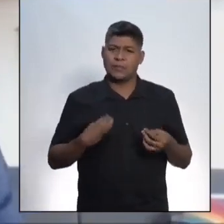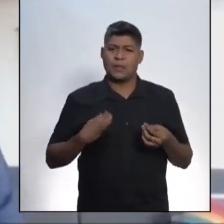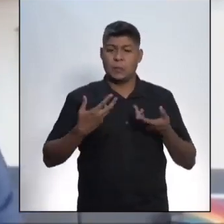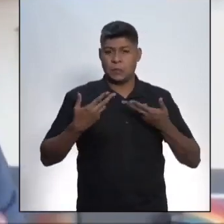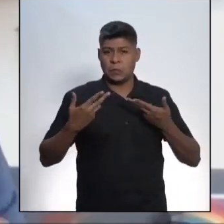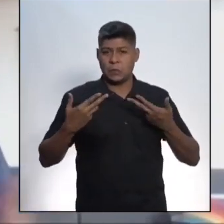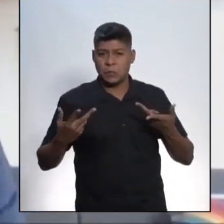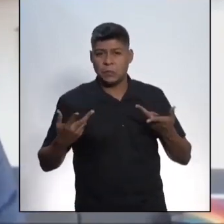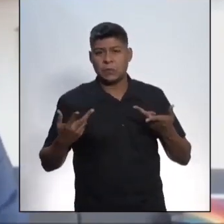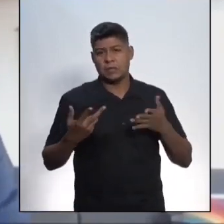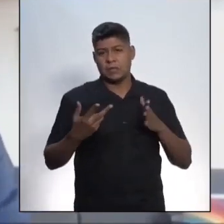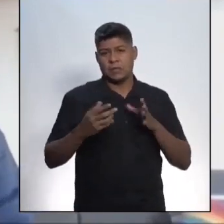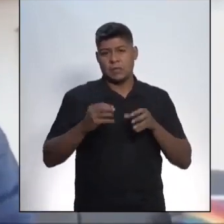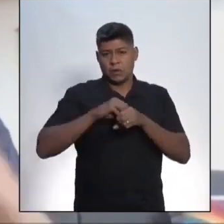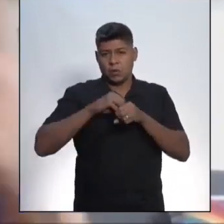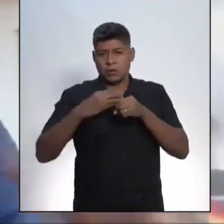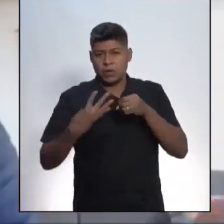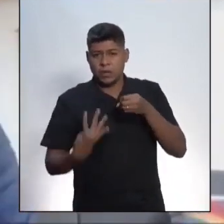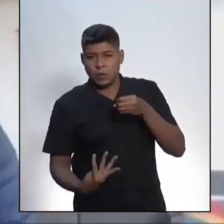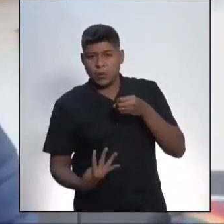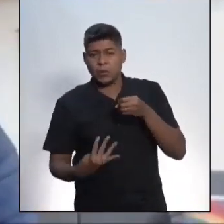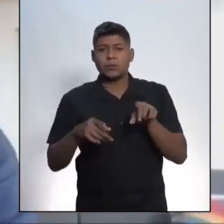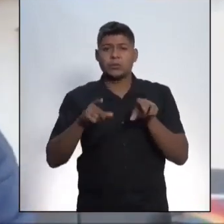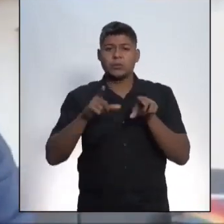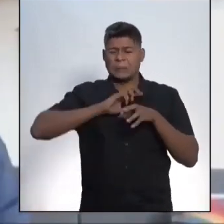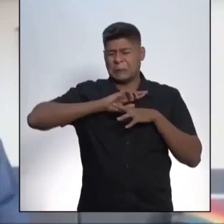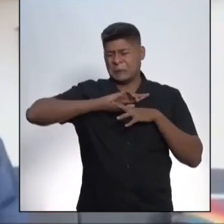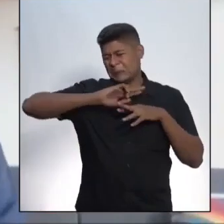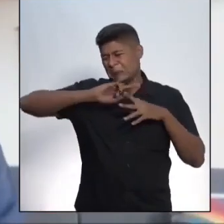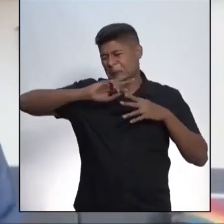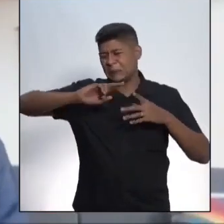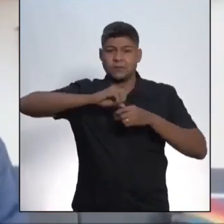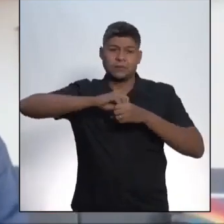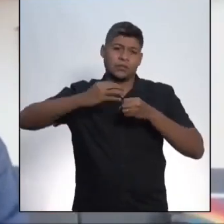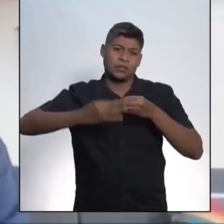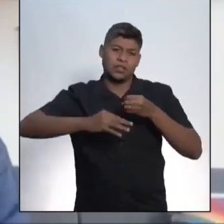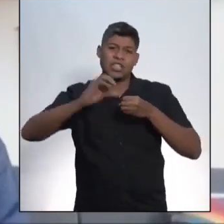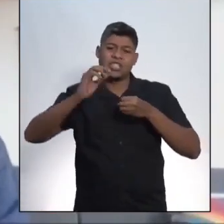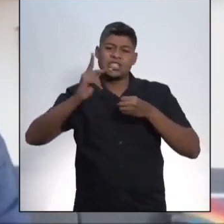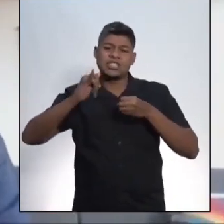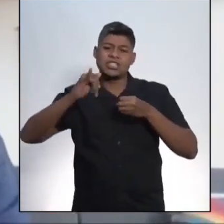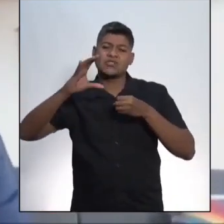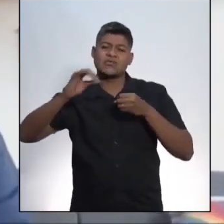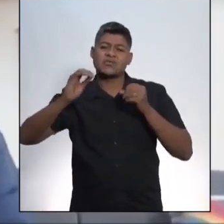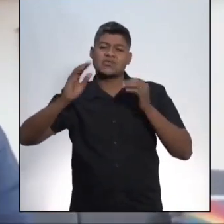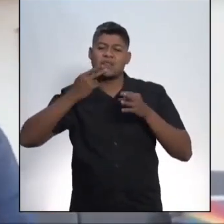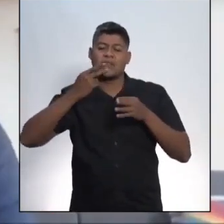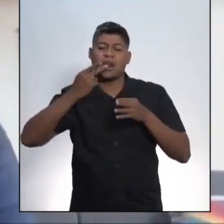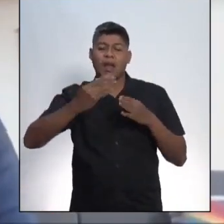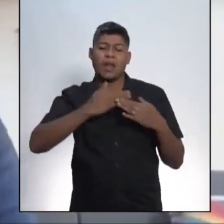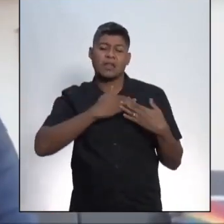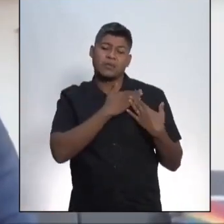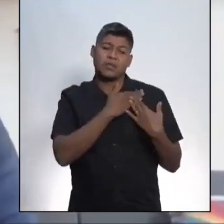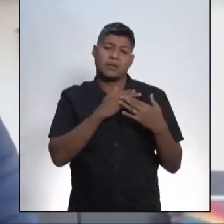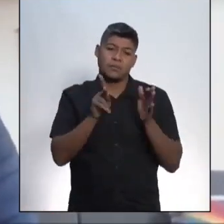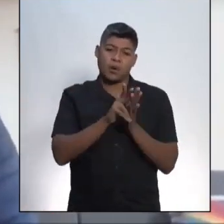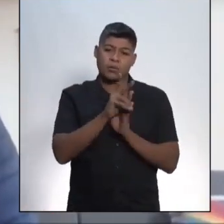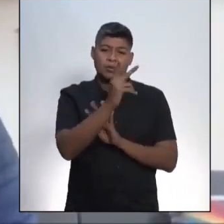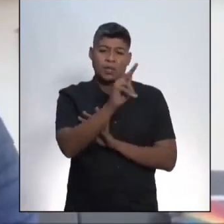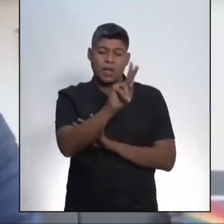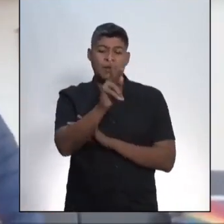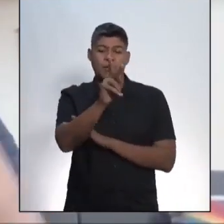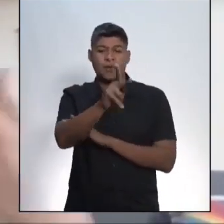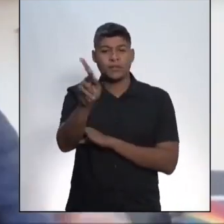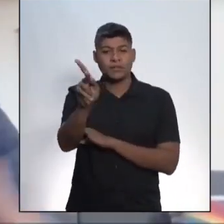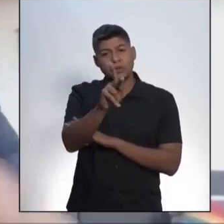de conteúdo, volume, tipos de conteúdo, isso que o Chico estava falando, né? É responsabilidade dele, do